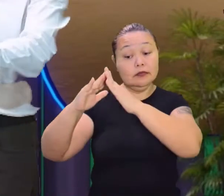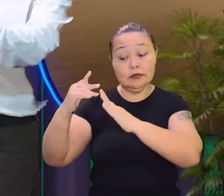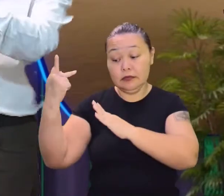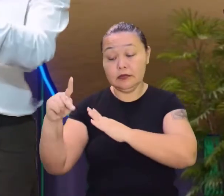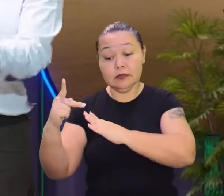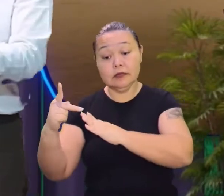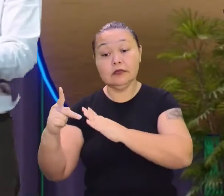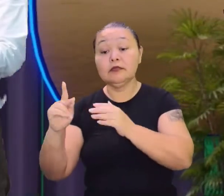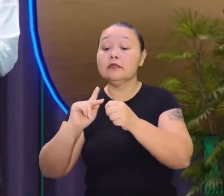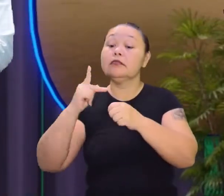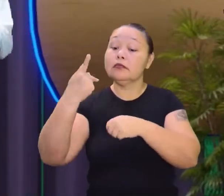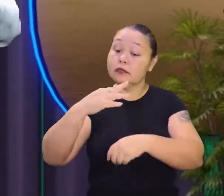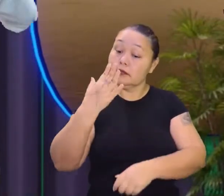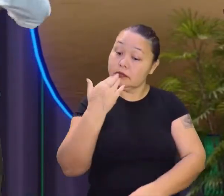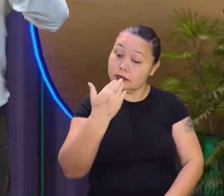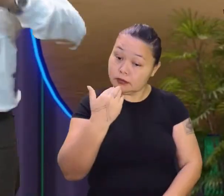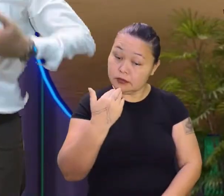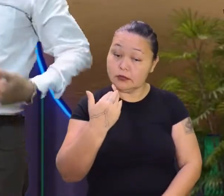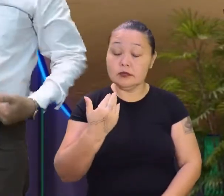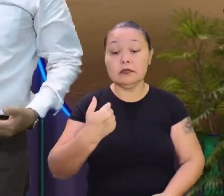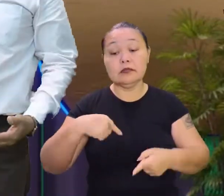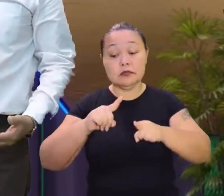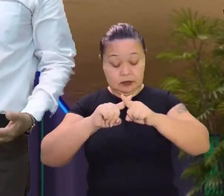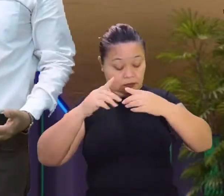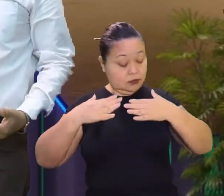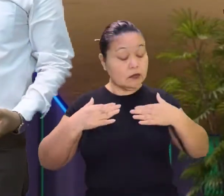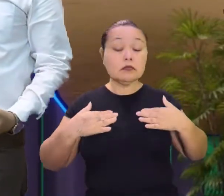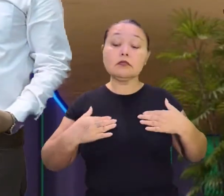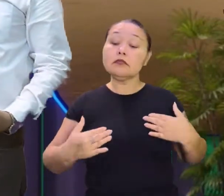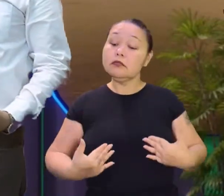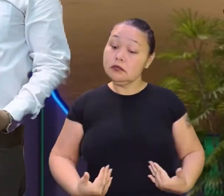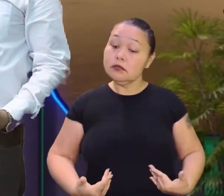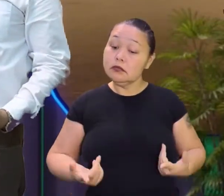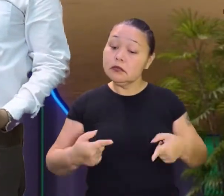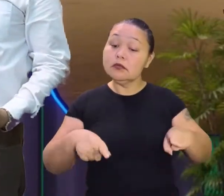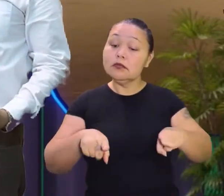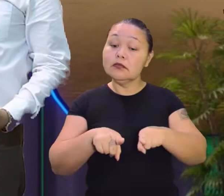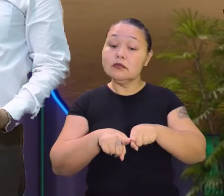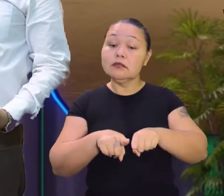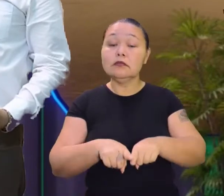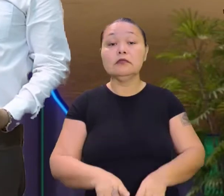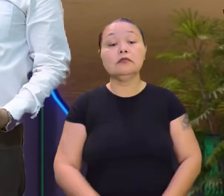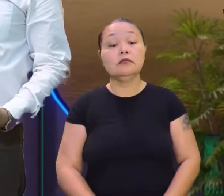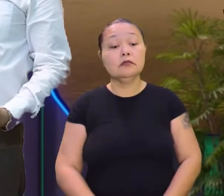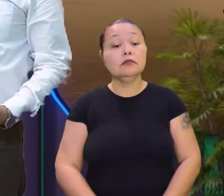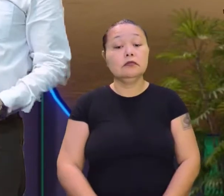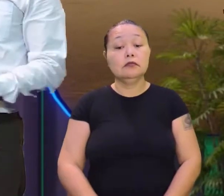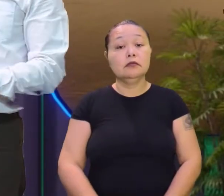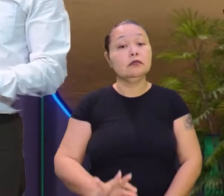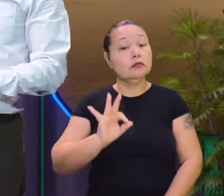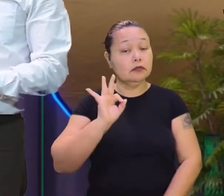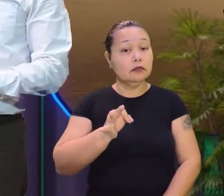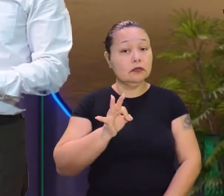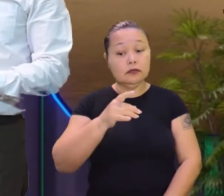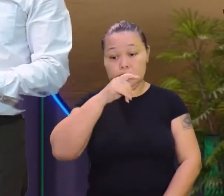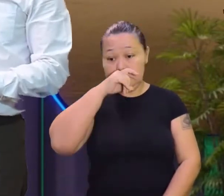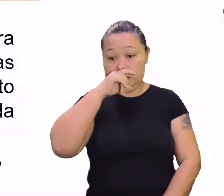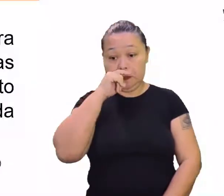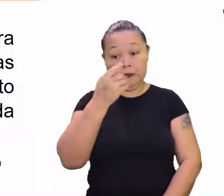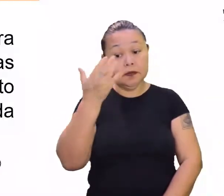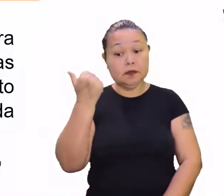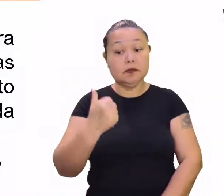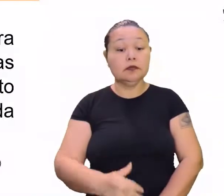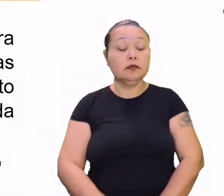moradia, na sua alimentação, inclusive no seu corpo. Muito bem. É isso? Exato. Beleza. Vamos